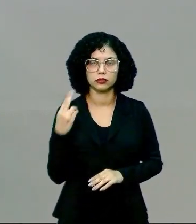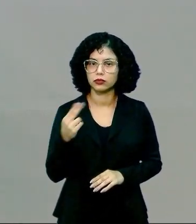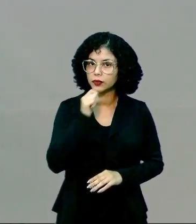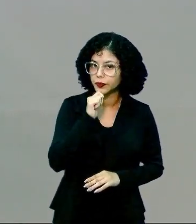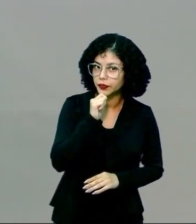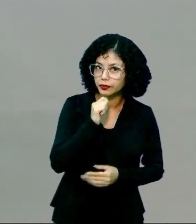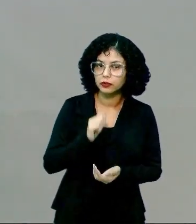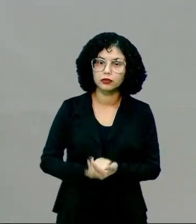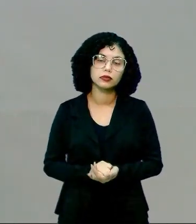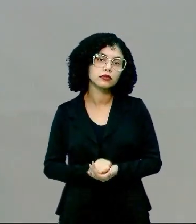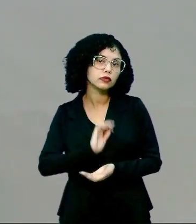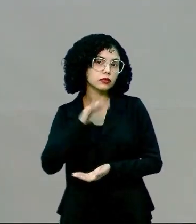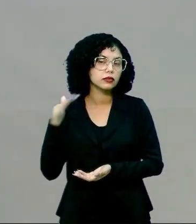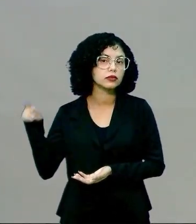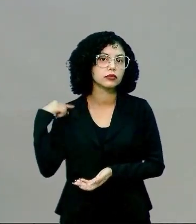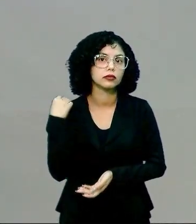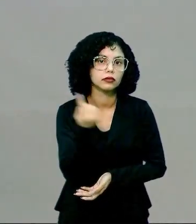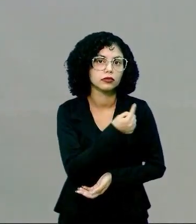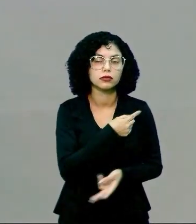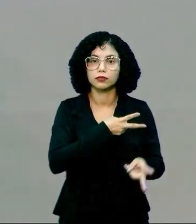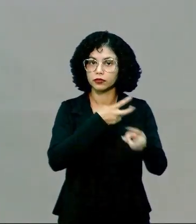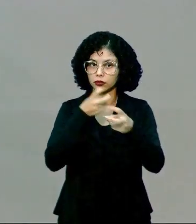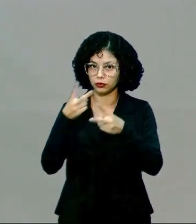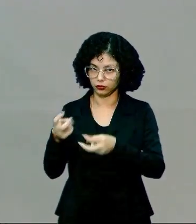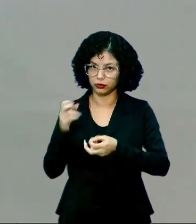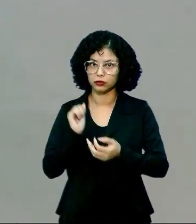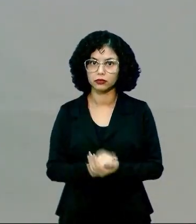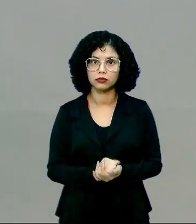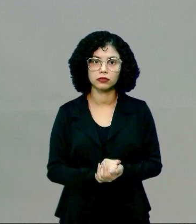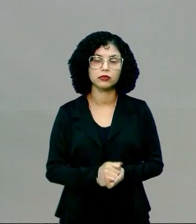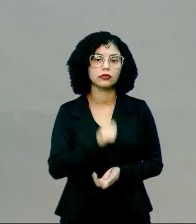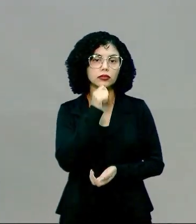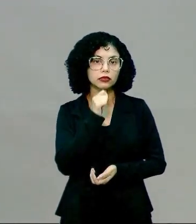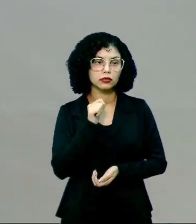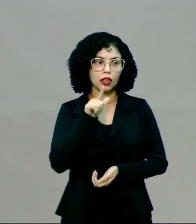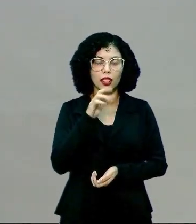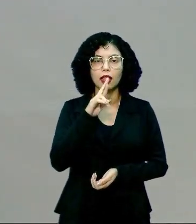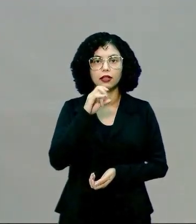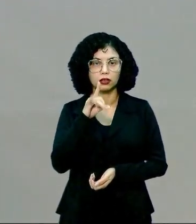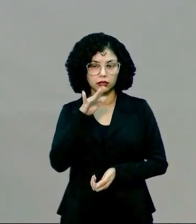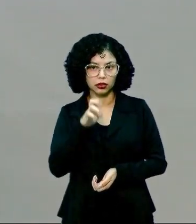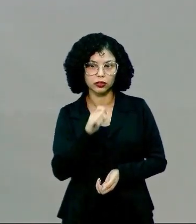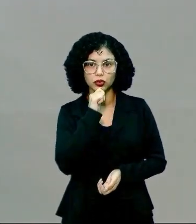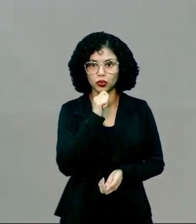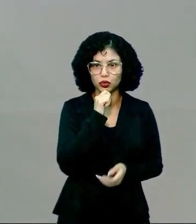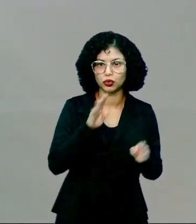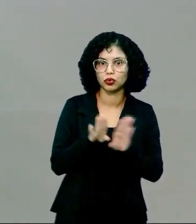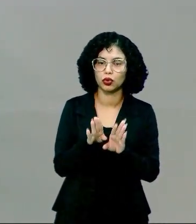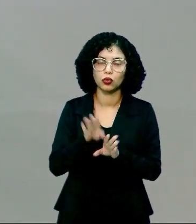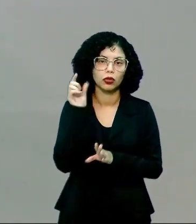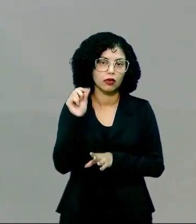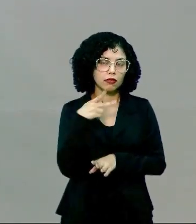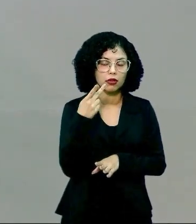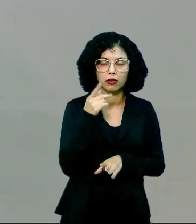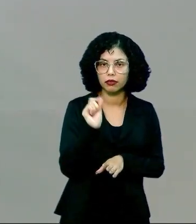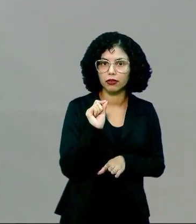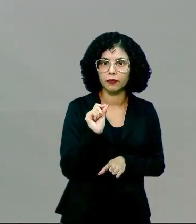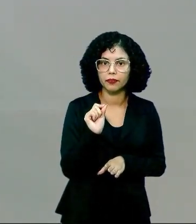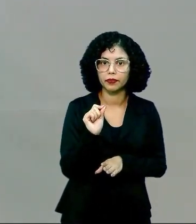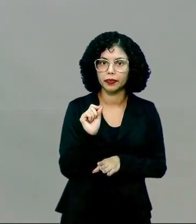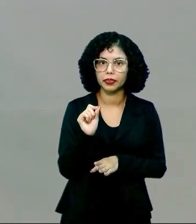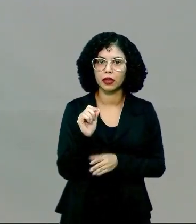seja, quando nós observamos a letalidade no que diz respeito